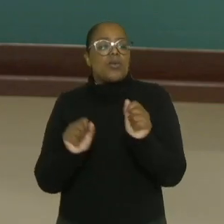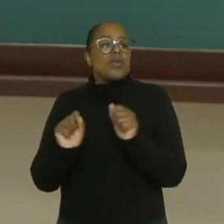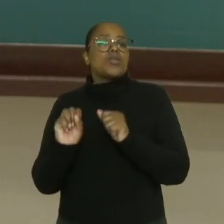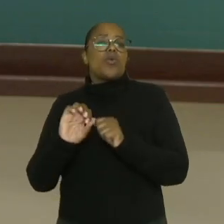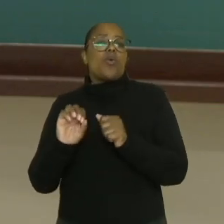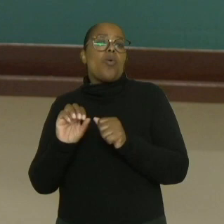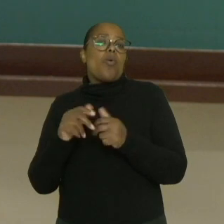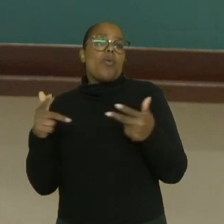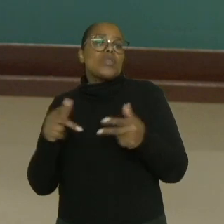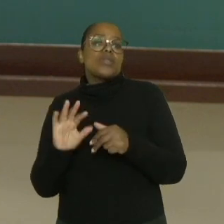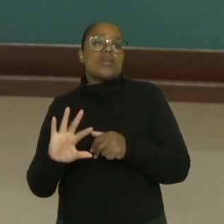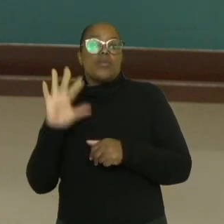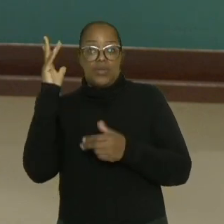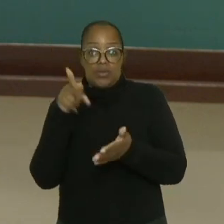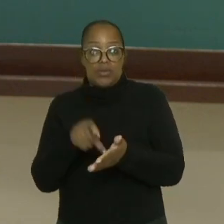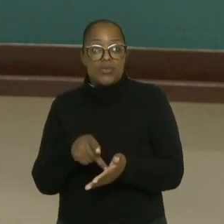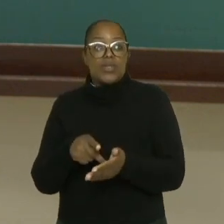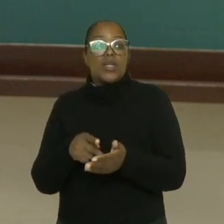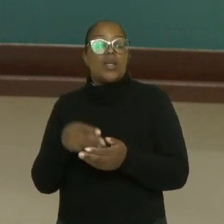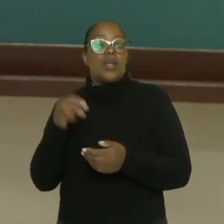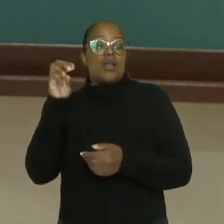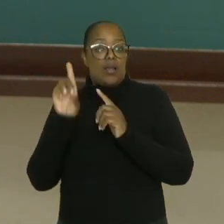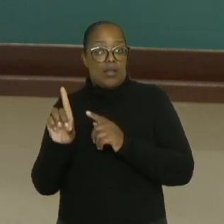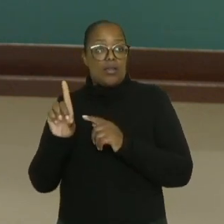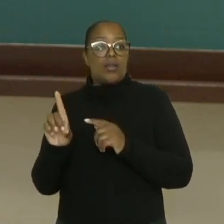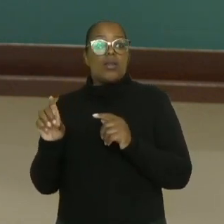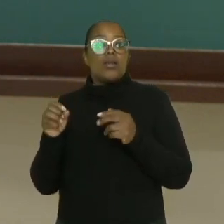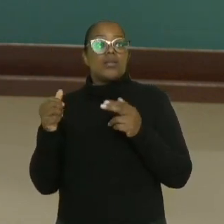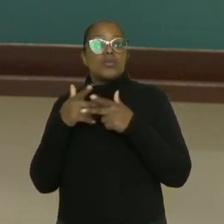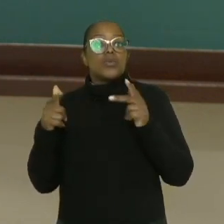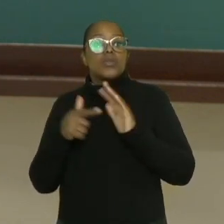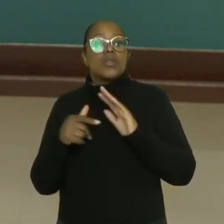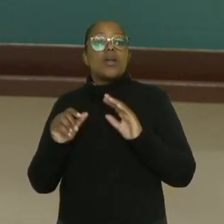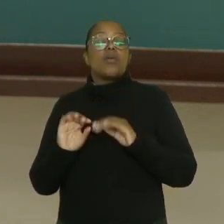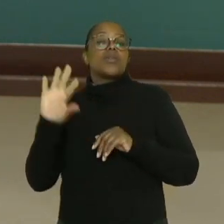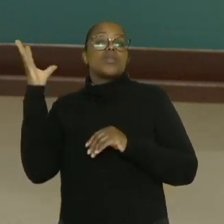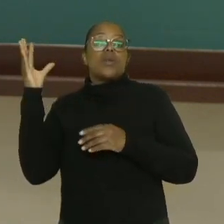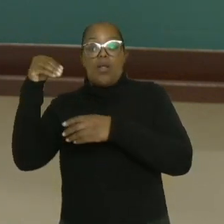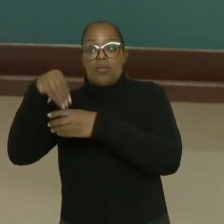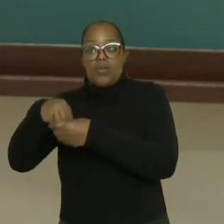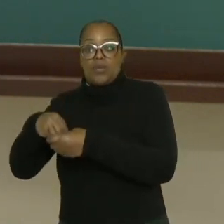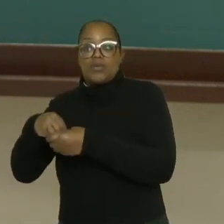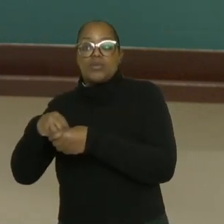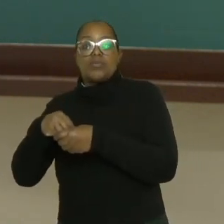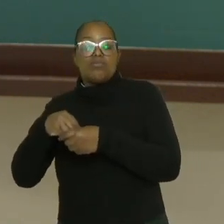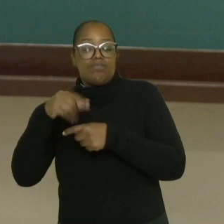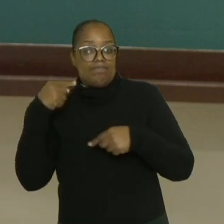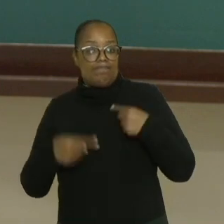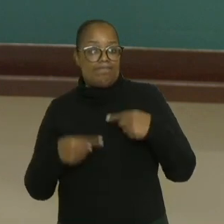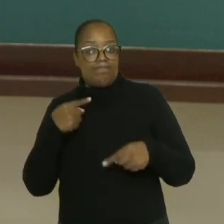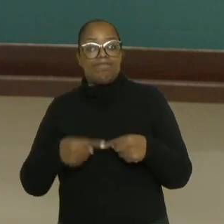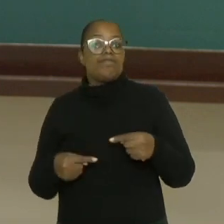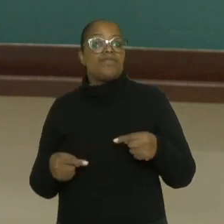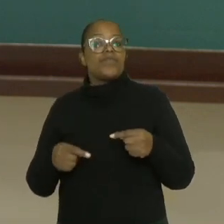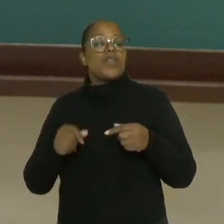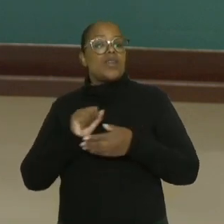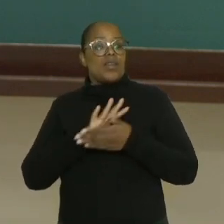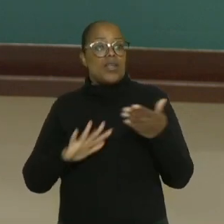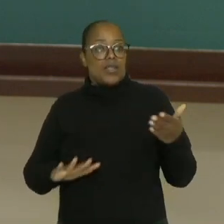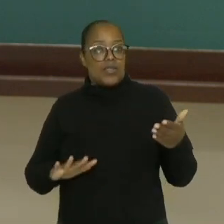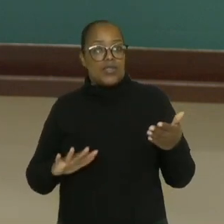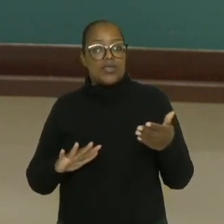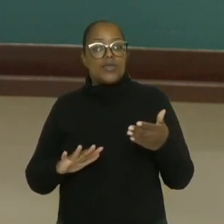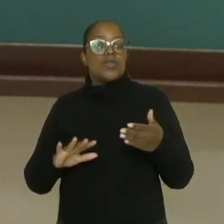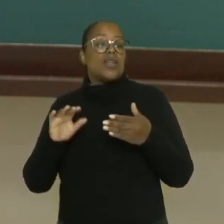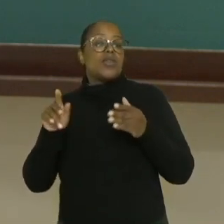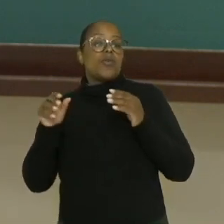fatos e D, propiciarem o entretenimento, aspecto relevante para a conscientização política. Então, a atividade do